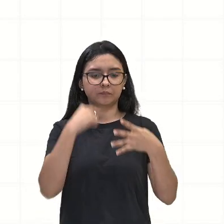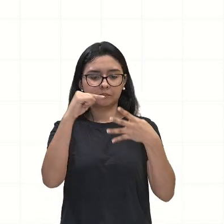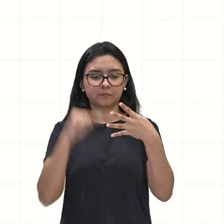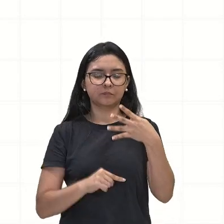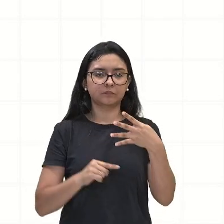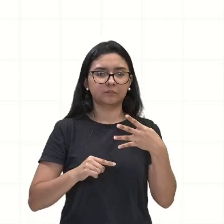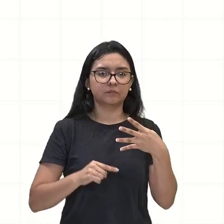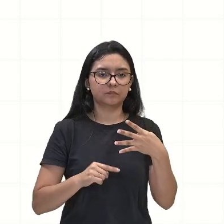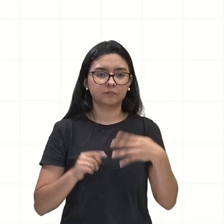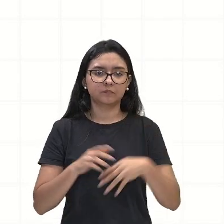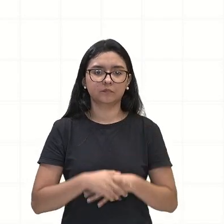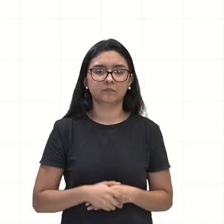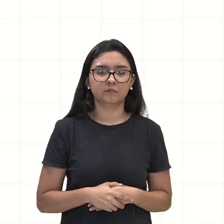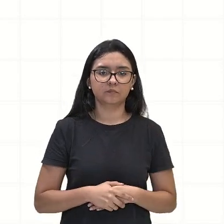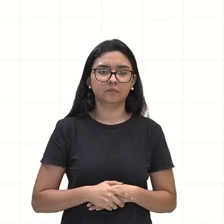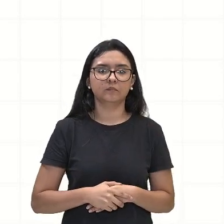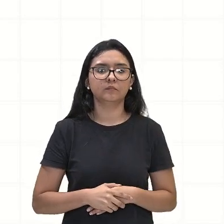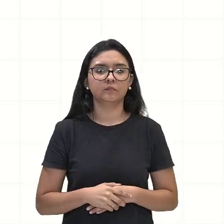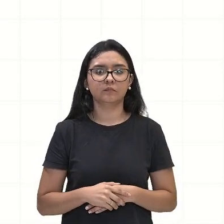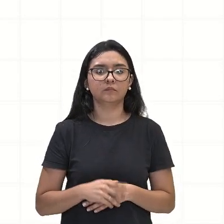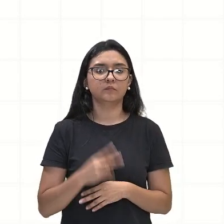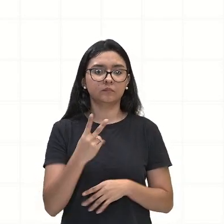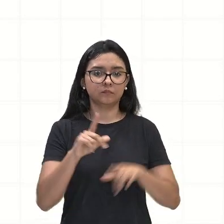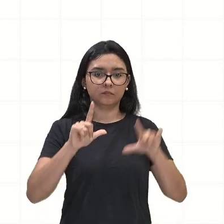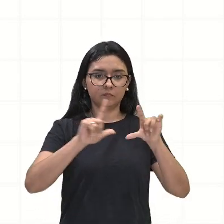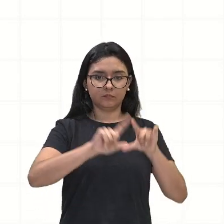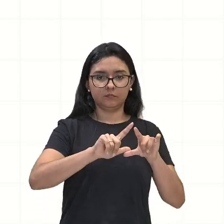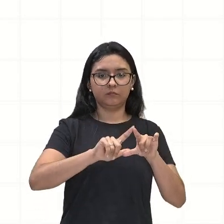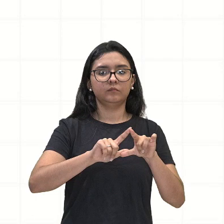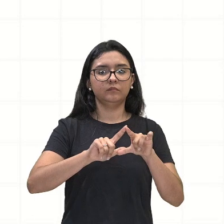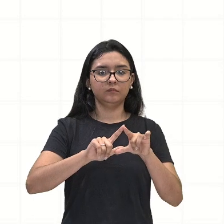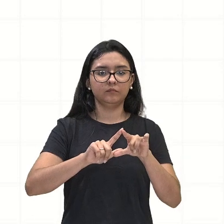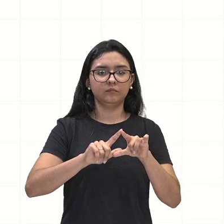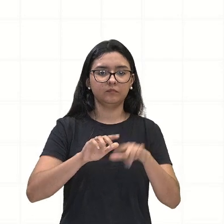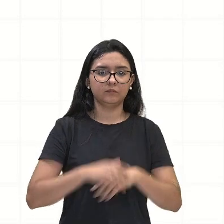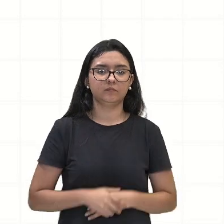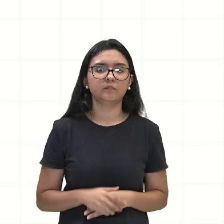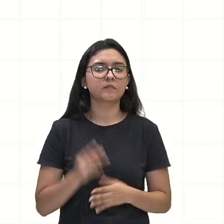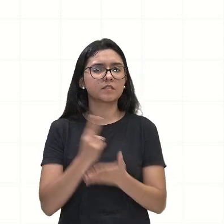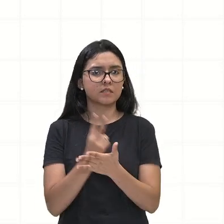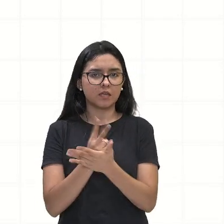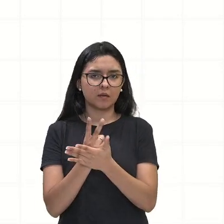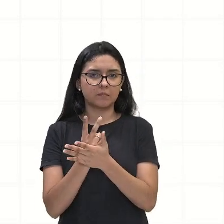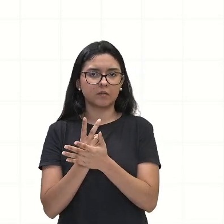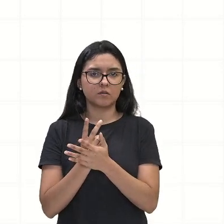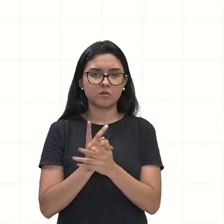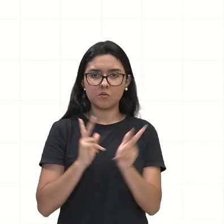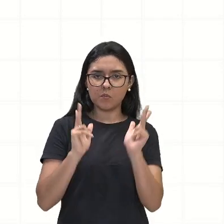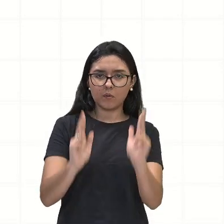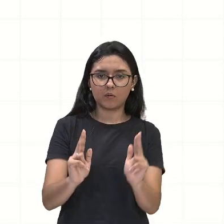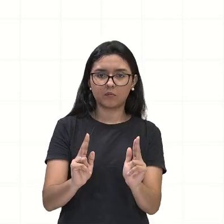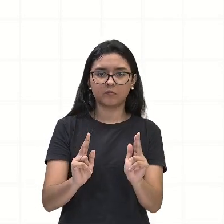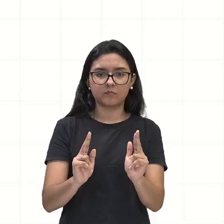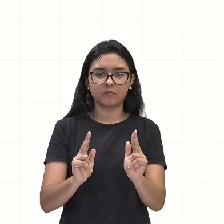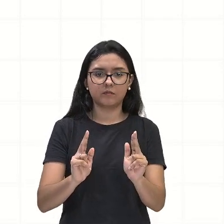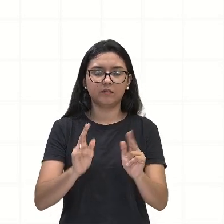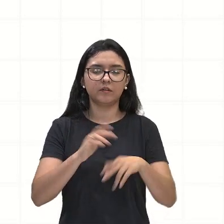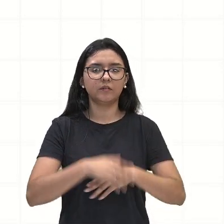seguir. 2 triângulos retângulos sempre serão semelhantes.